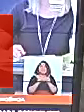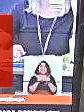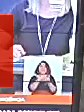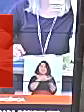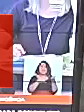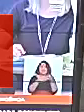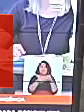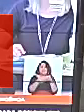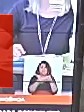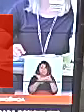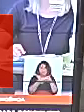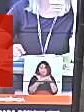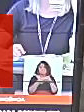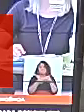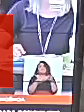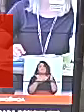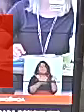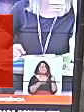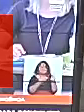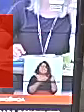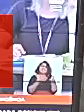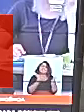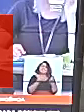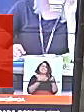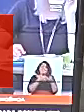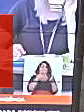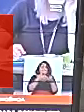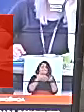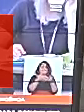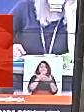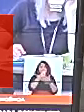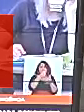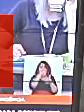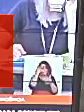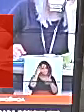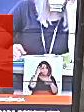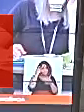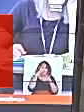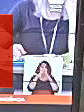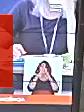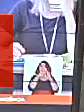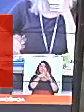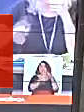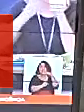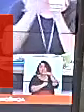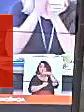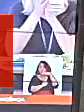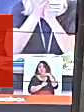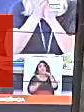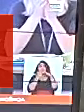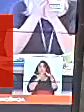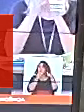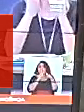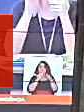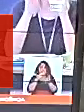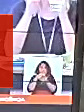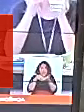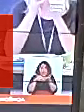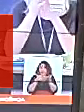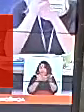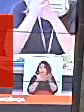vezes no guichê a pessoa não consegue ler a letra do médico, o deficiente auditivo ou